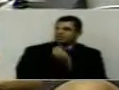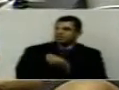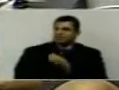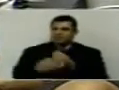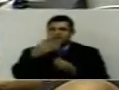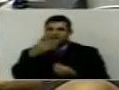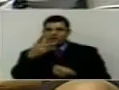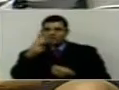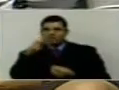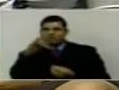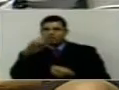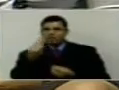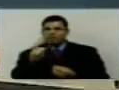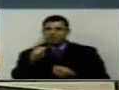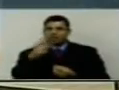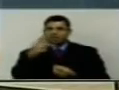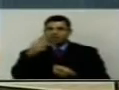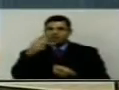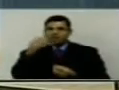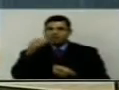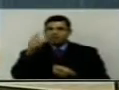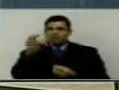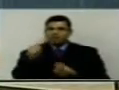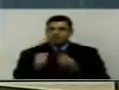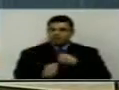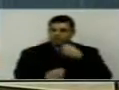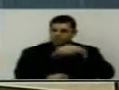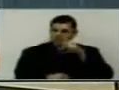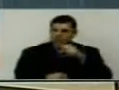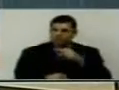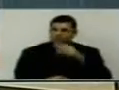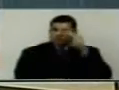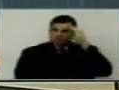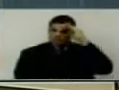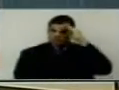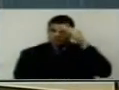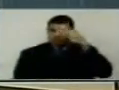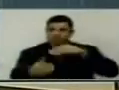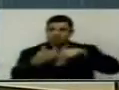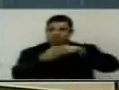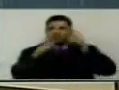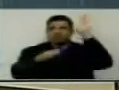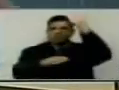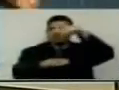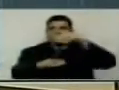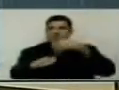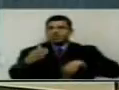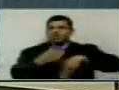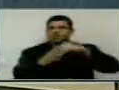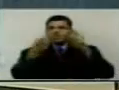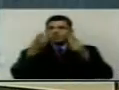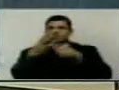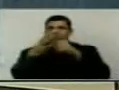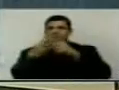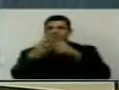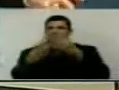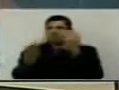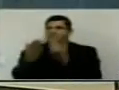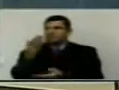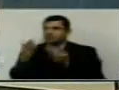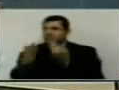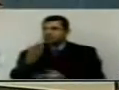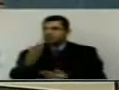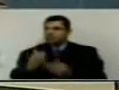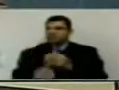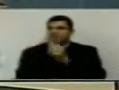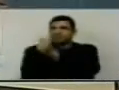política. Eu fui capitão de um time de vôlei que passou 3 anos sem perder uma